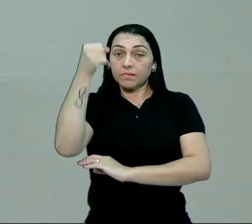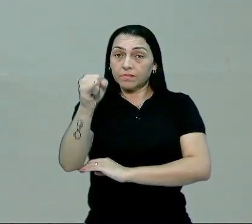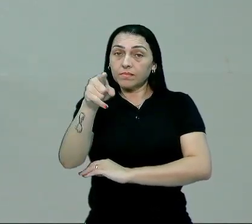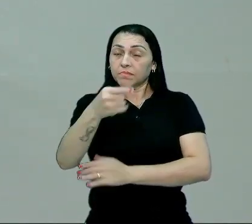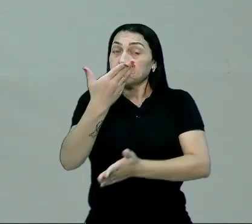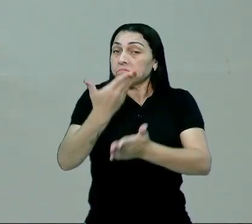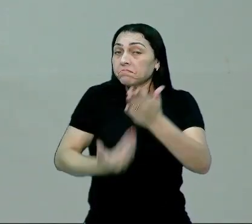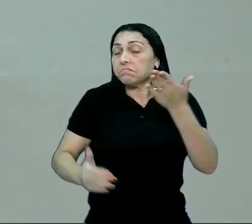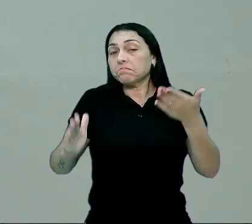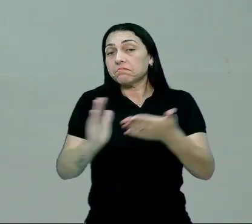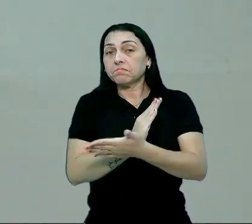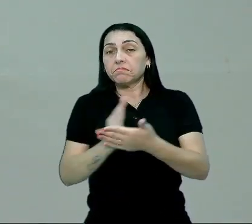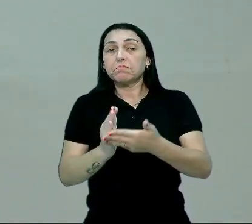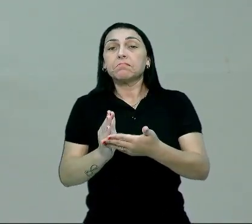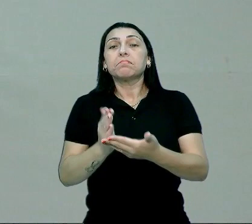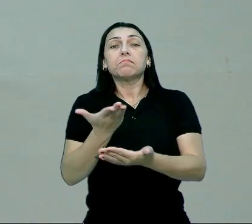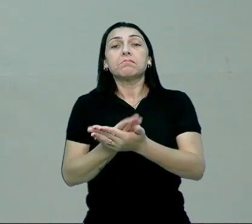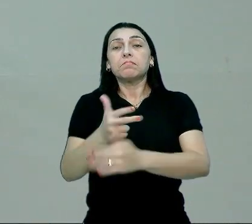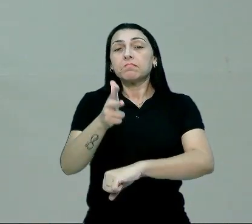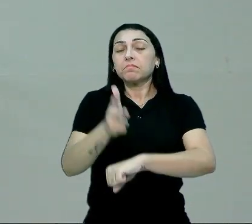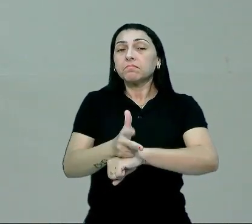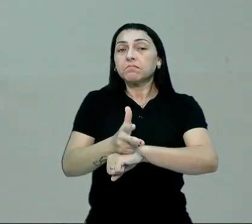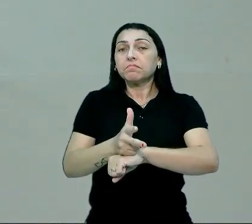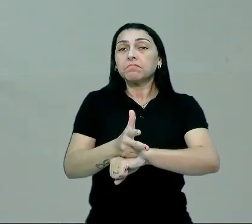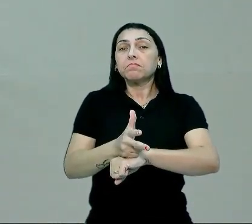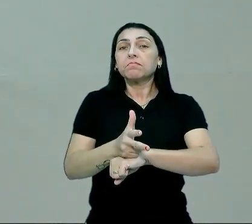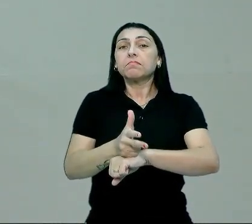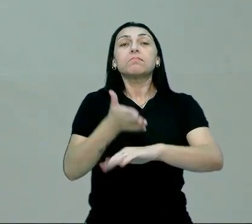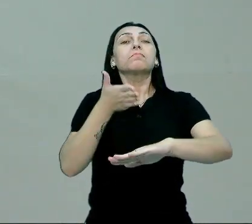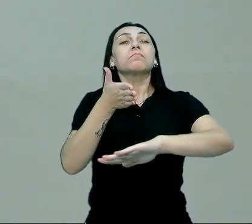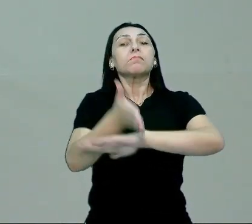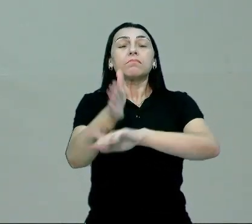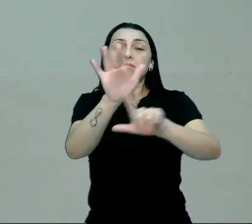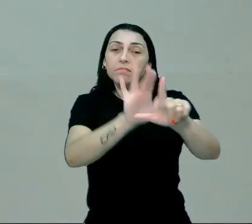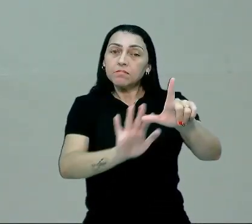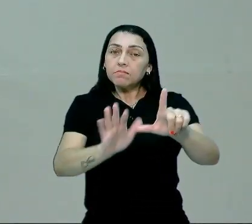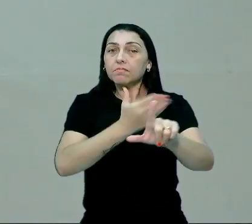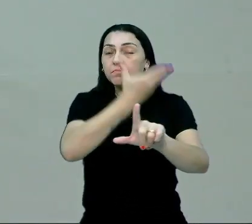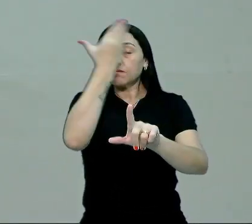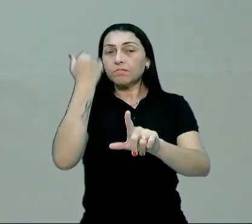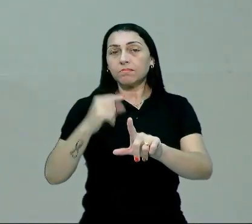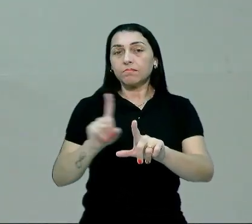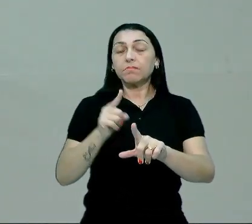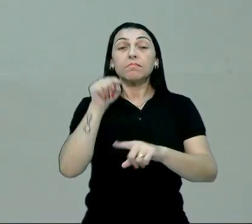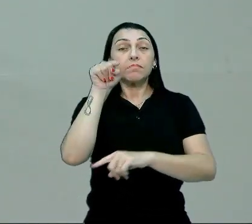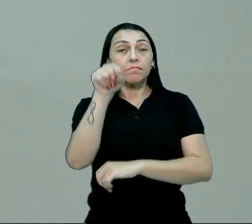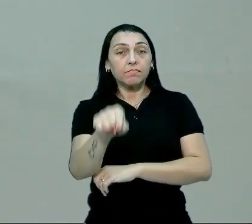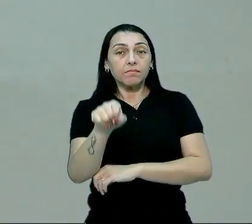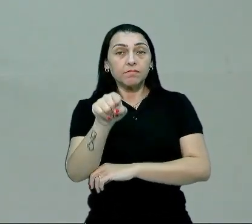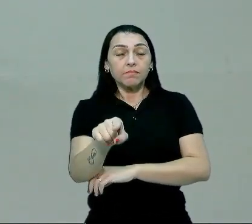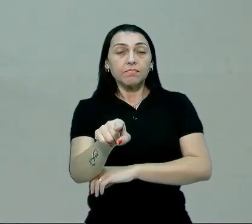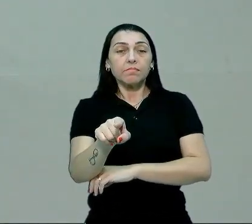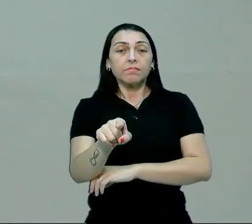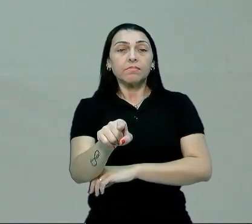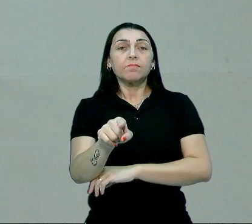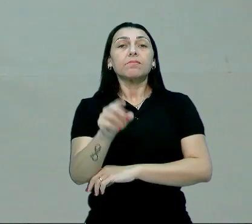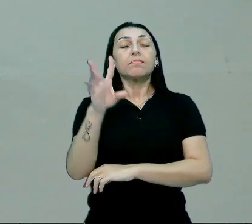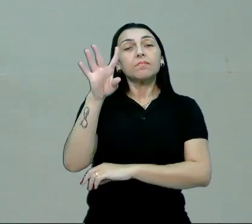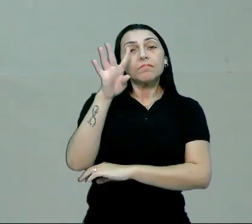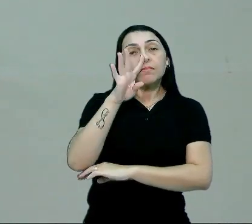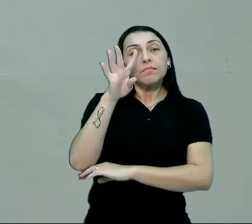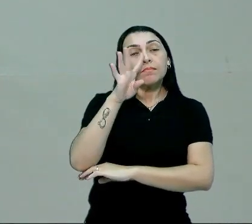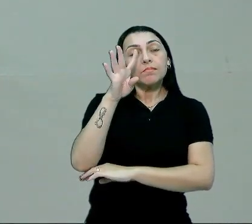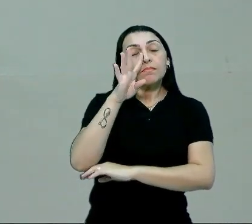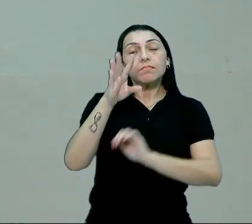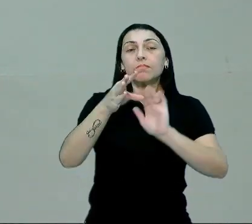você perdeu uma videoaula anterior, não deixe de acessar as nossas plataformas para você